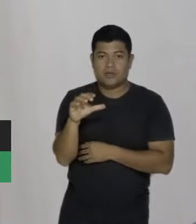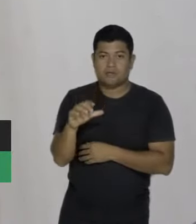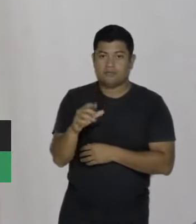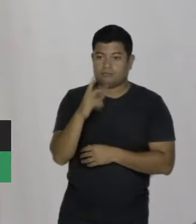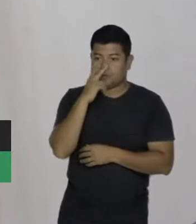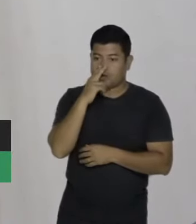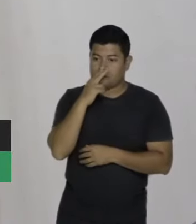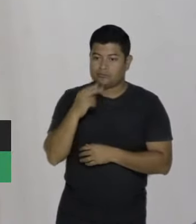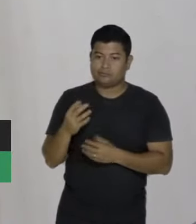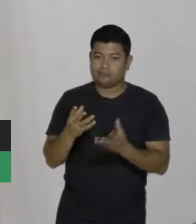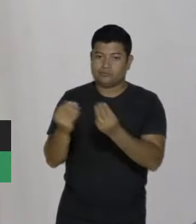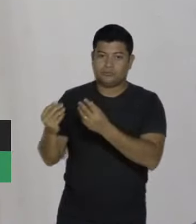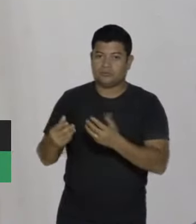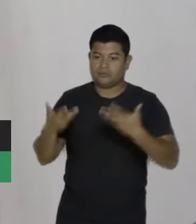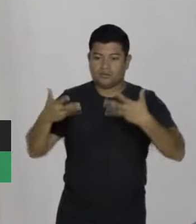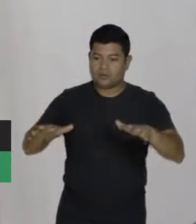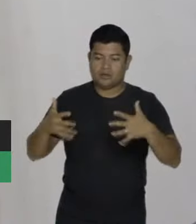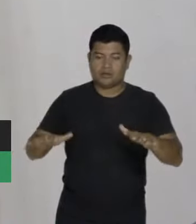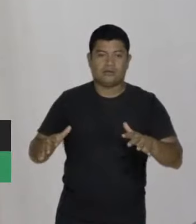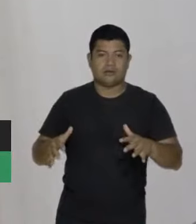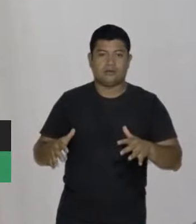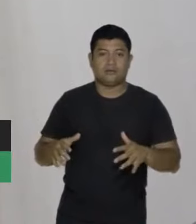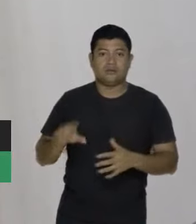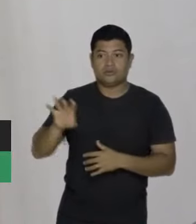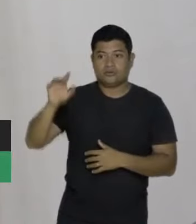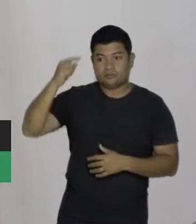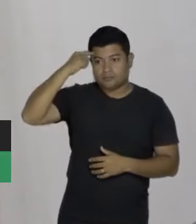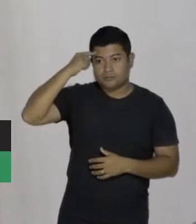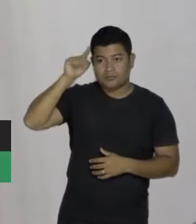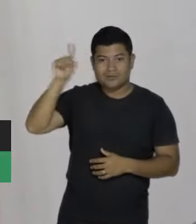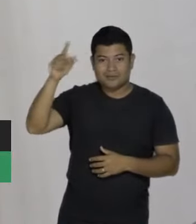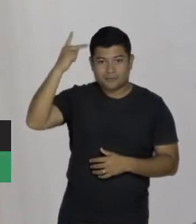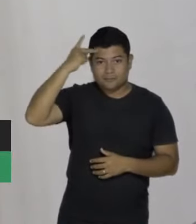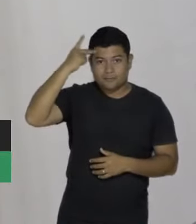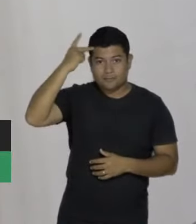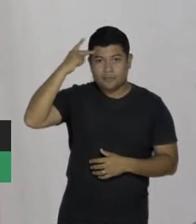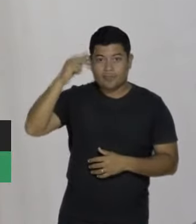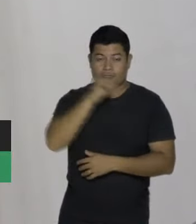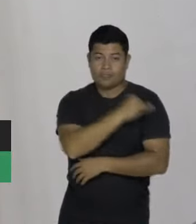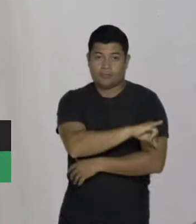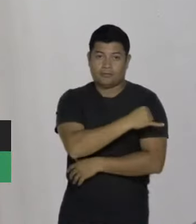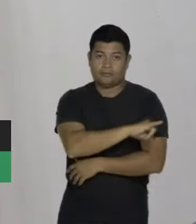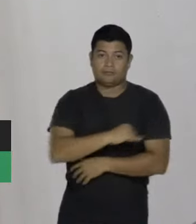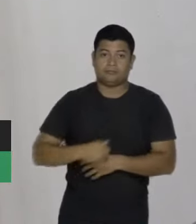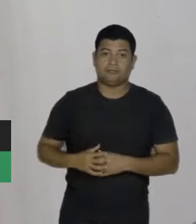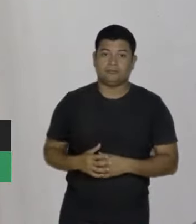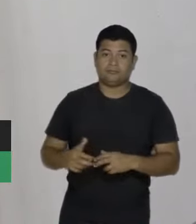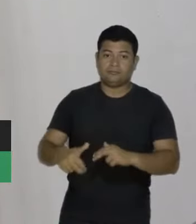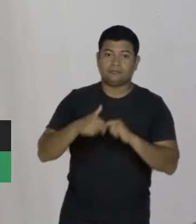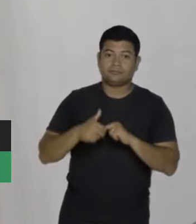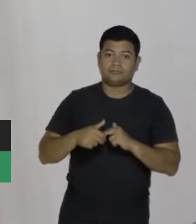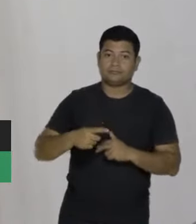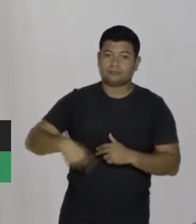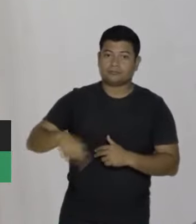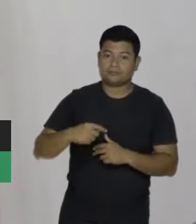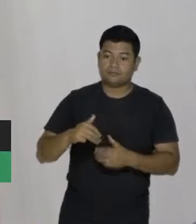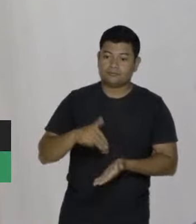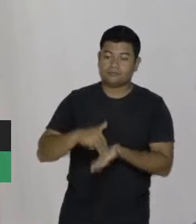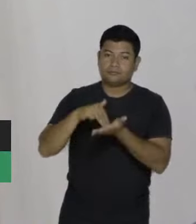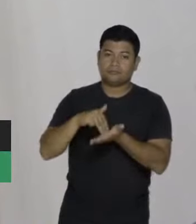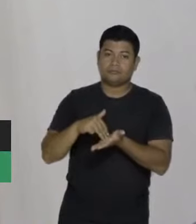discriminatório. Rio de Janeiro e São Paulo somente possuíam essa autorização. E, por esse motivo, nós fizemos uma moção,